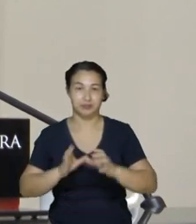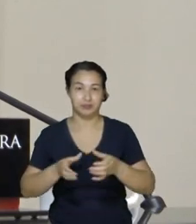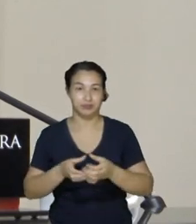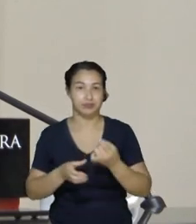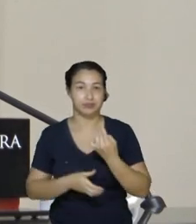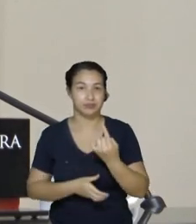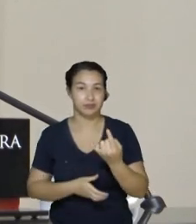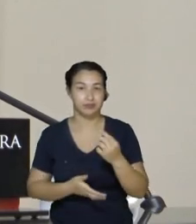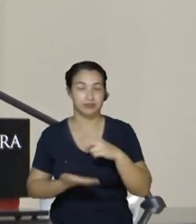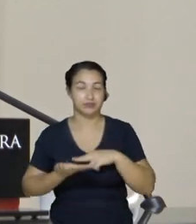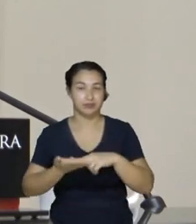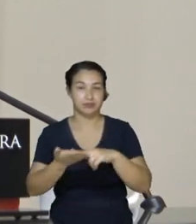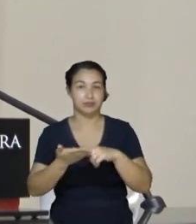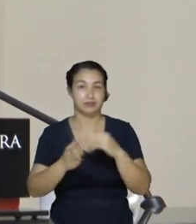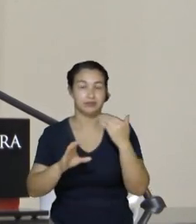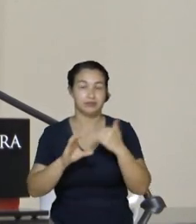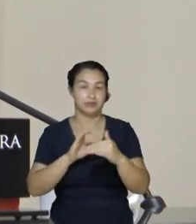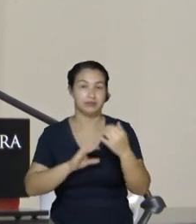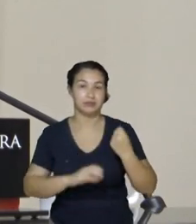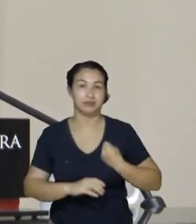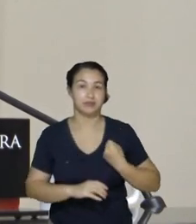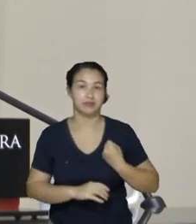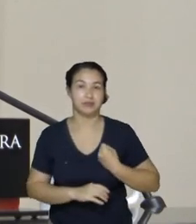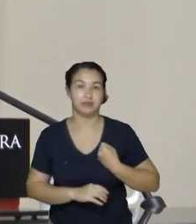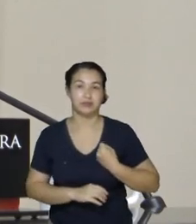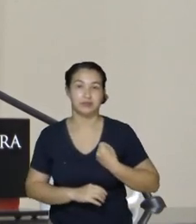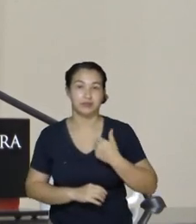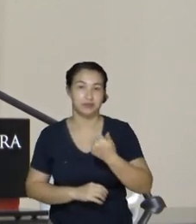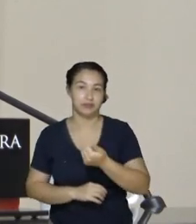processo nominal encaminhado pela mensagem número